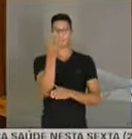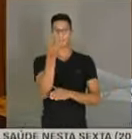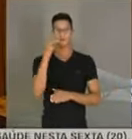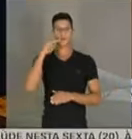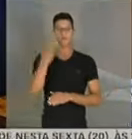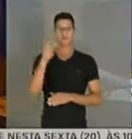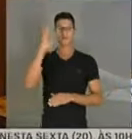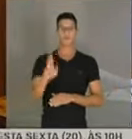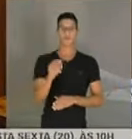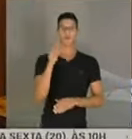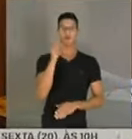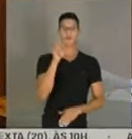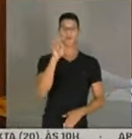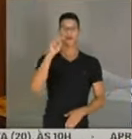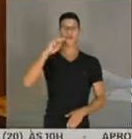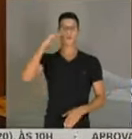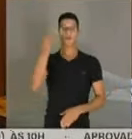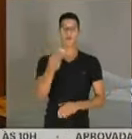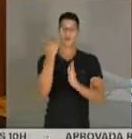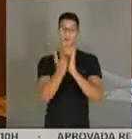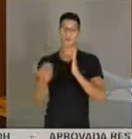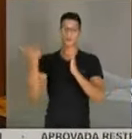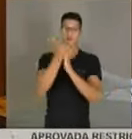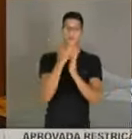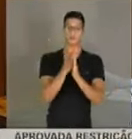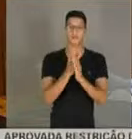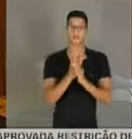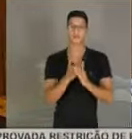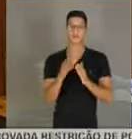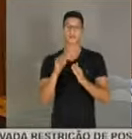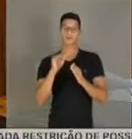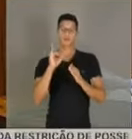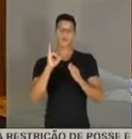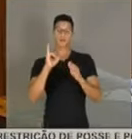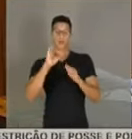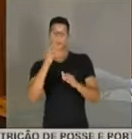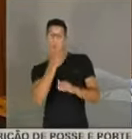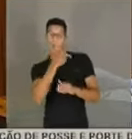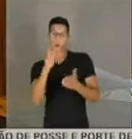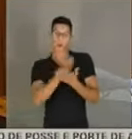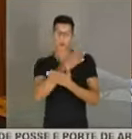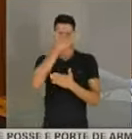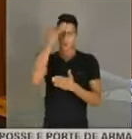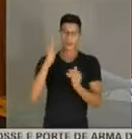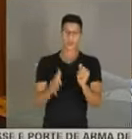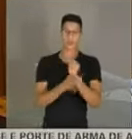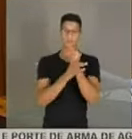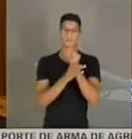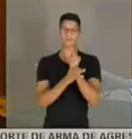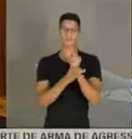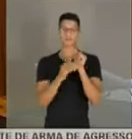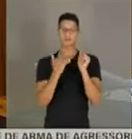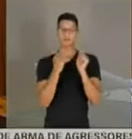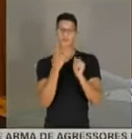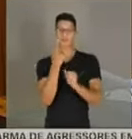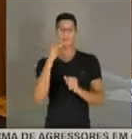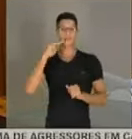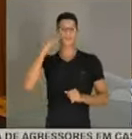de reais. Quase 5 milhões de reais a mais. Quer dizer que a Invictia ou alguém garantiria, tiraria